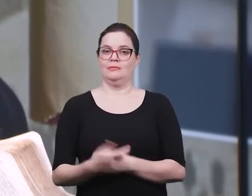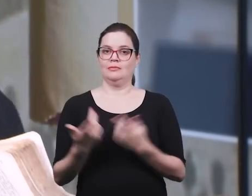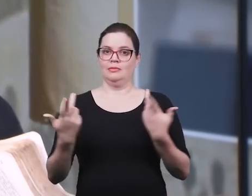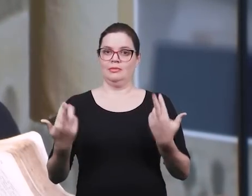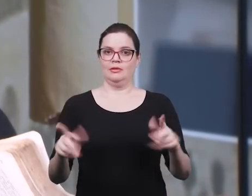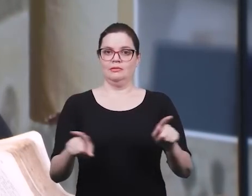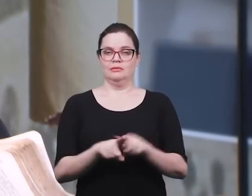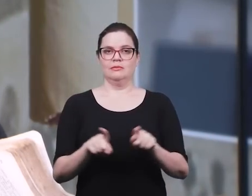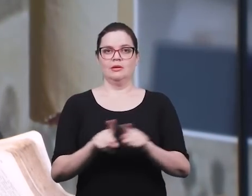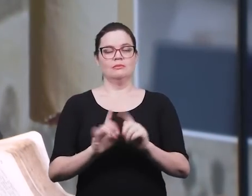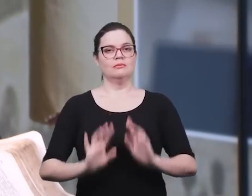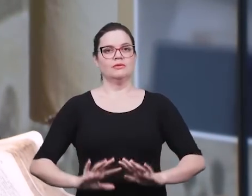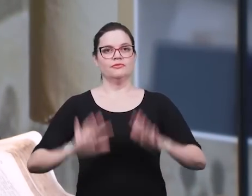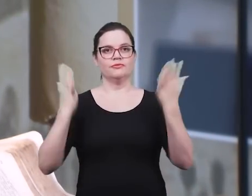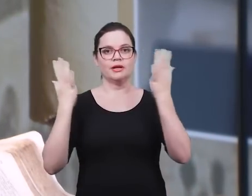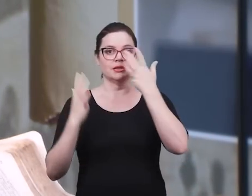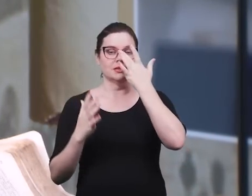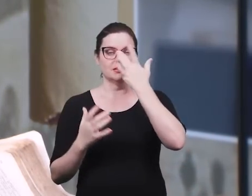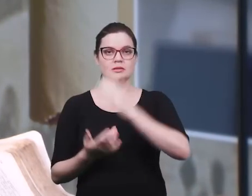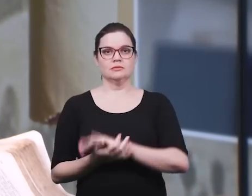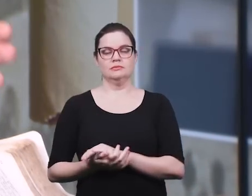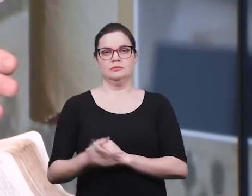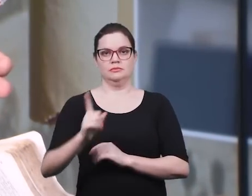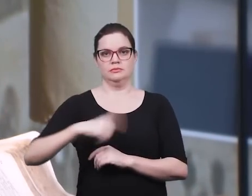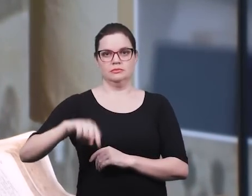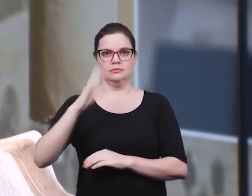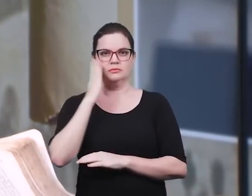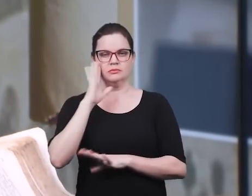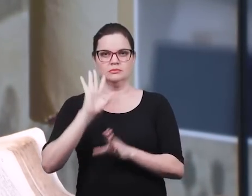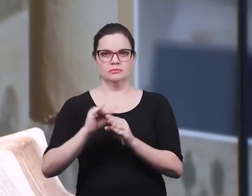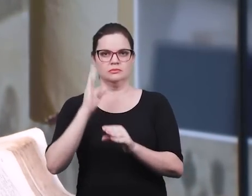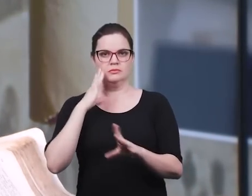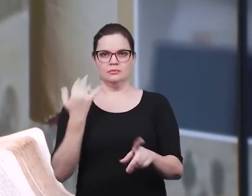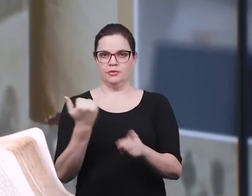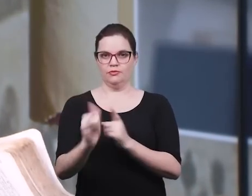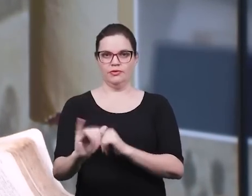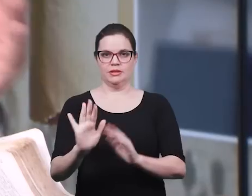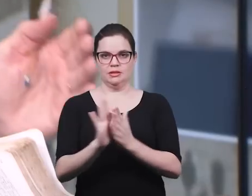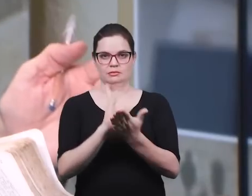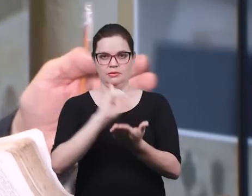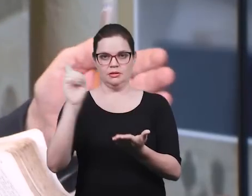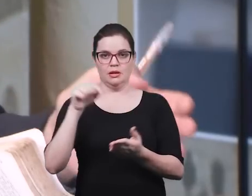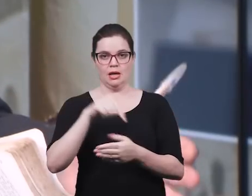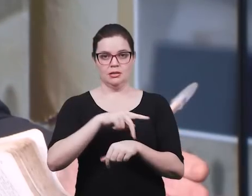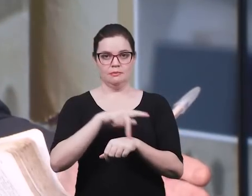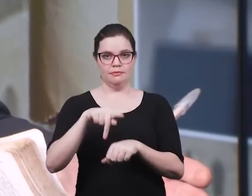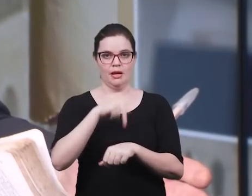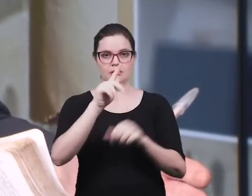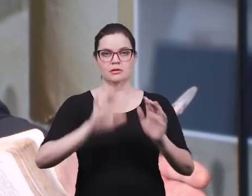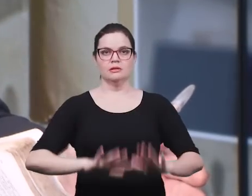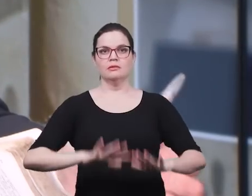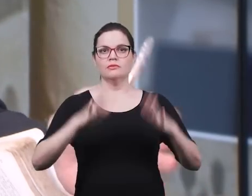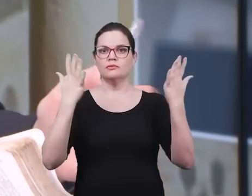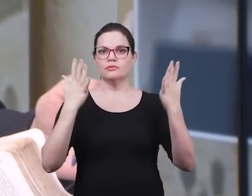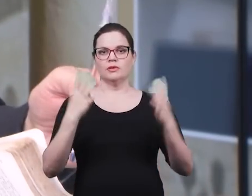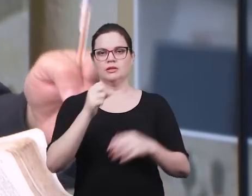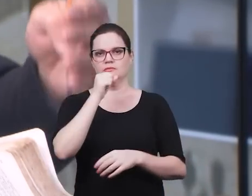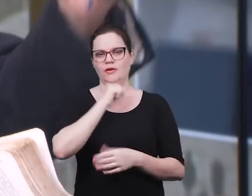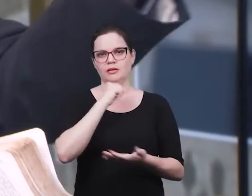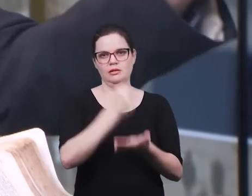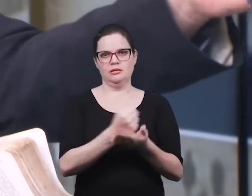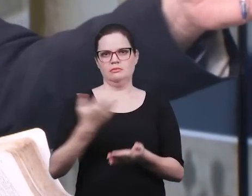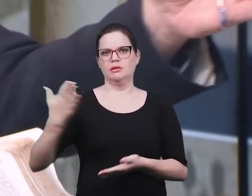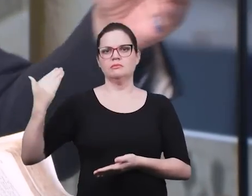como a festa é uma festa, nós estamos falando aqui de profecias bíblicas, essa festa da Páscoa ficou